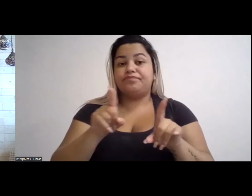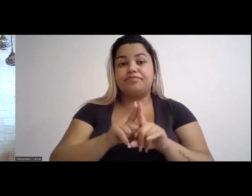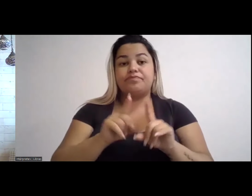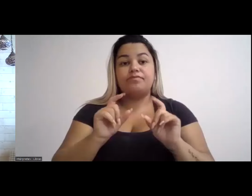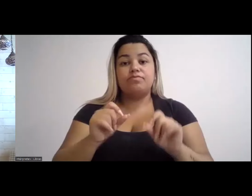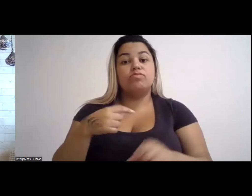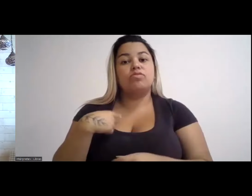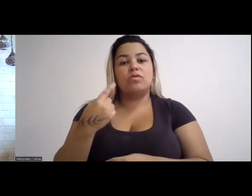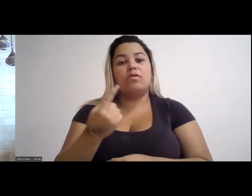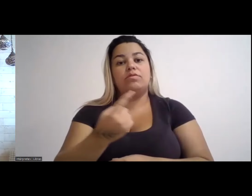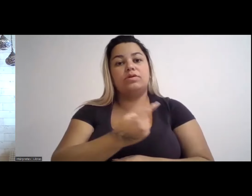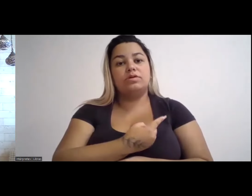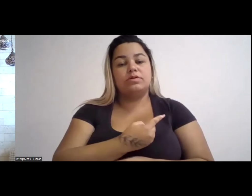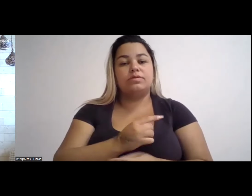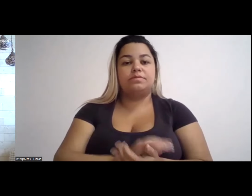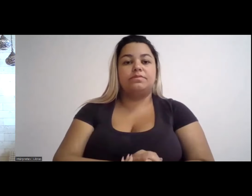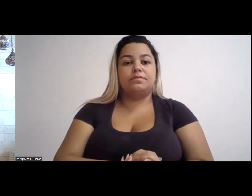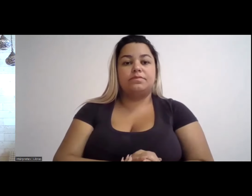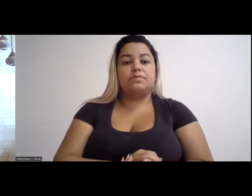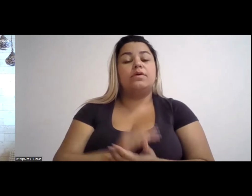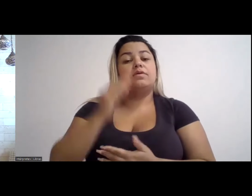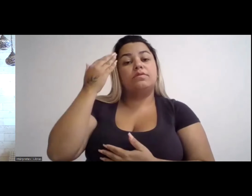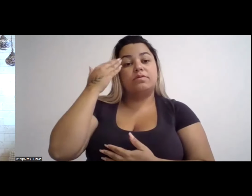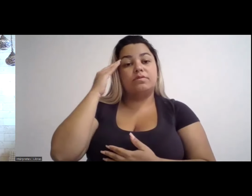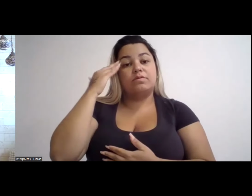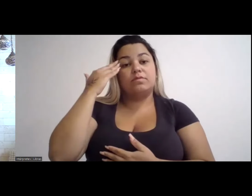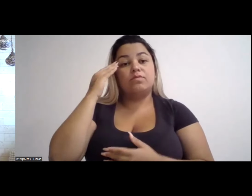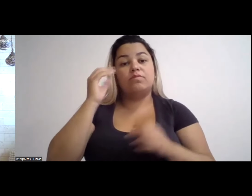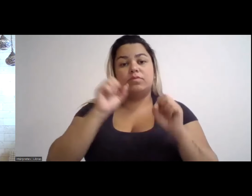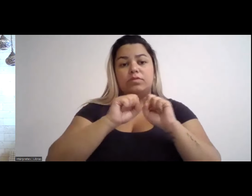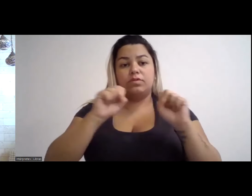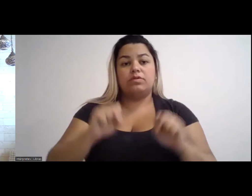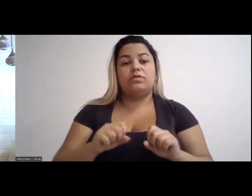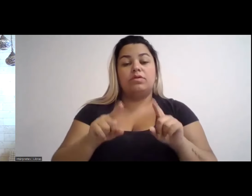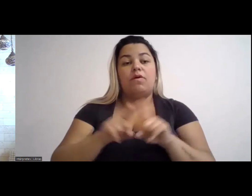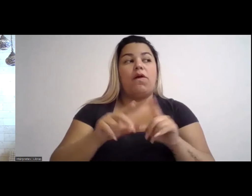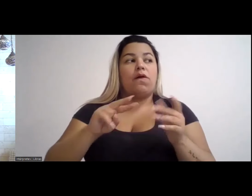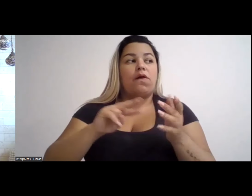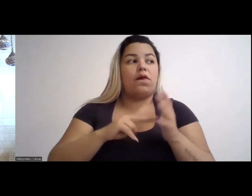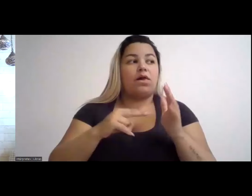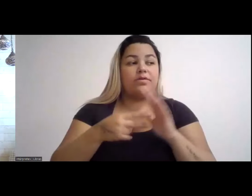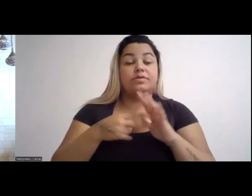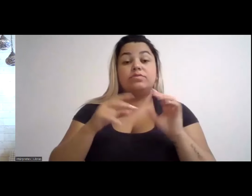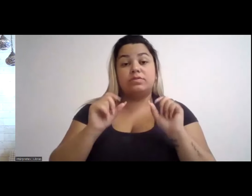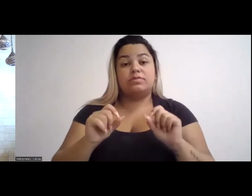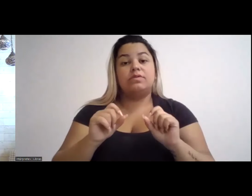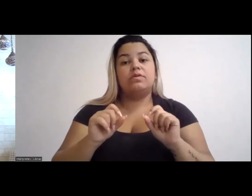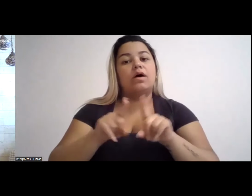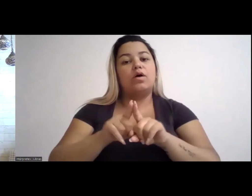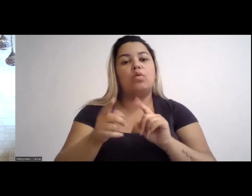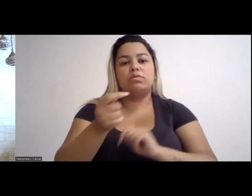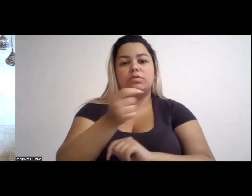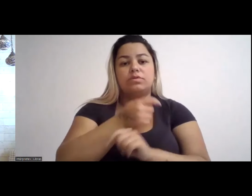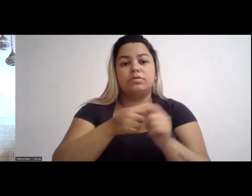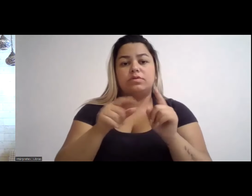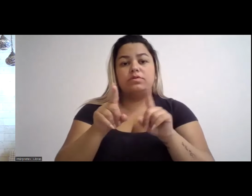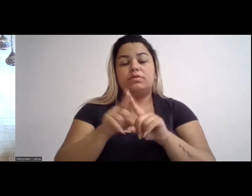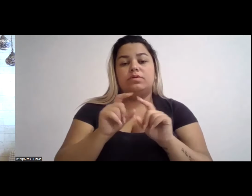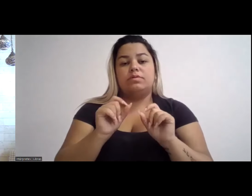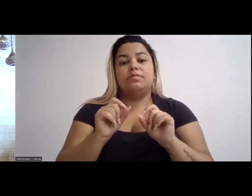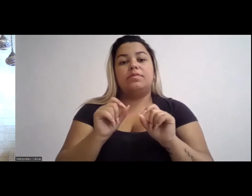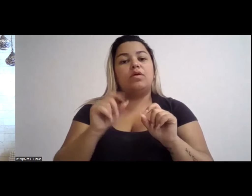nossos repertórios. Né? Compreendido como um sistema que empresta significado às suas dinâmicas, a economia criativa é fruto de